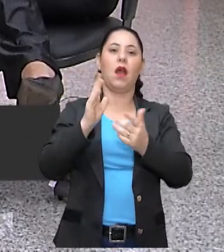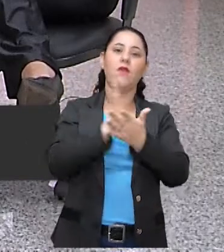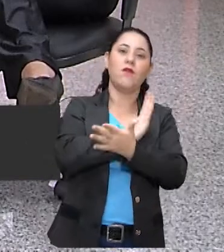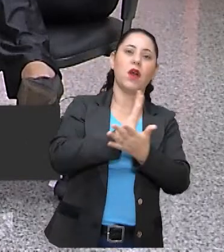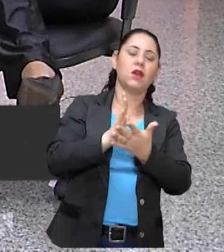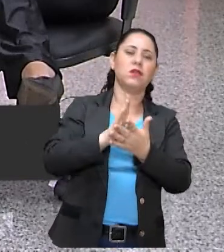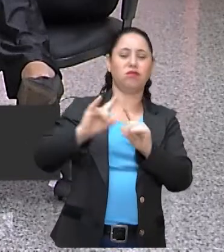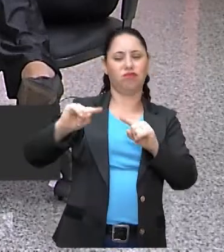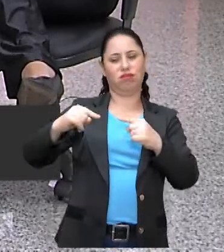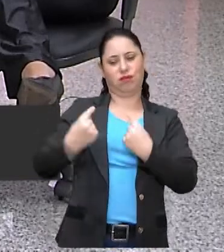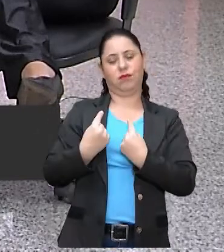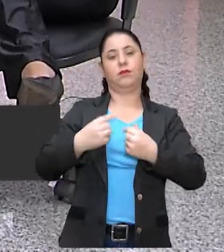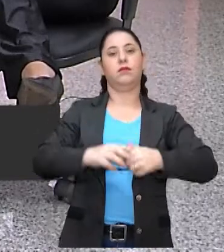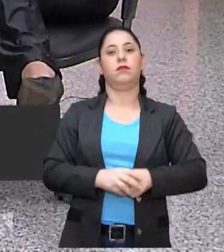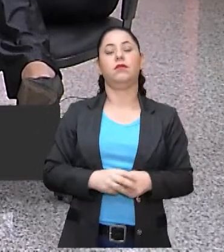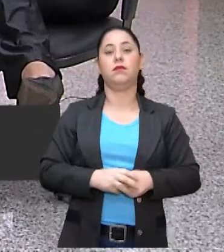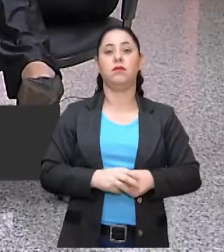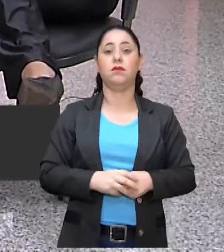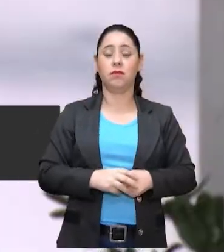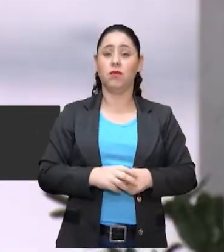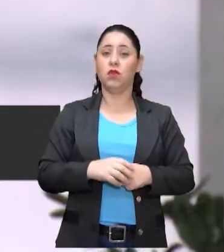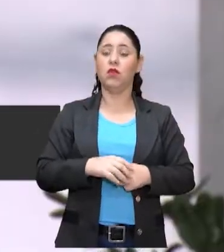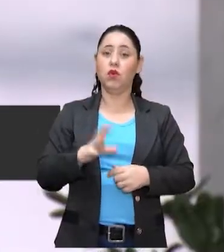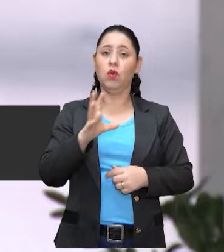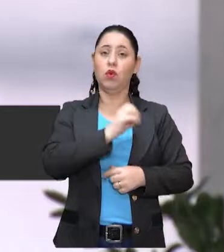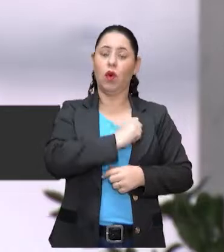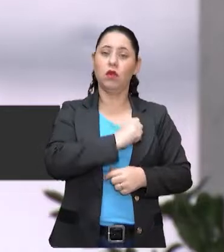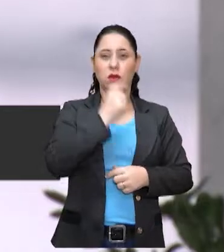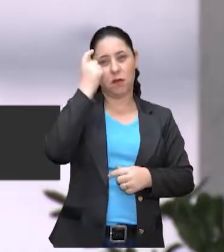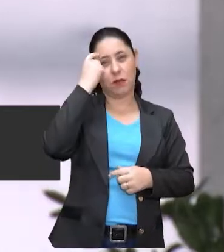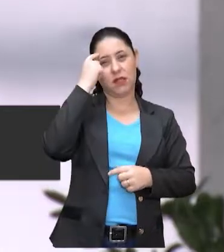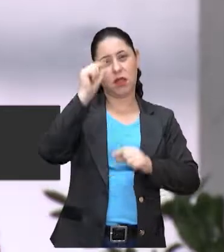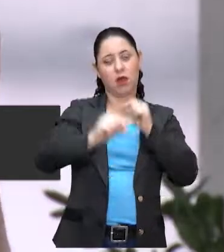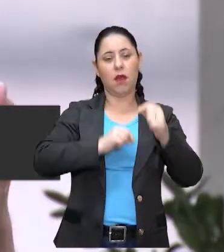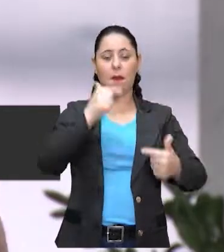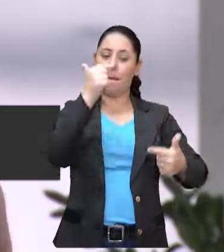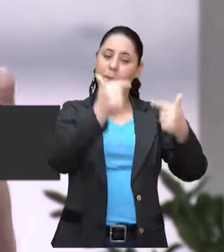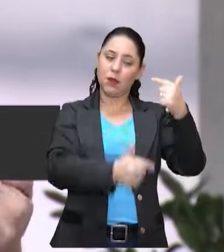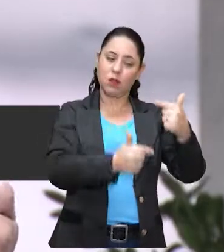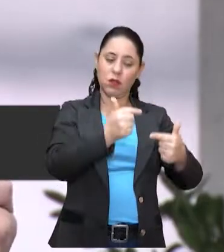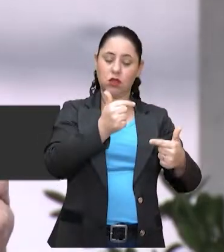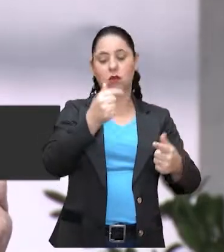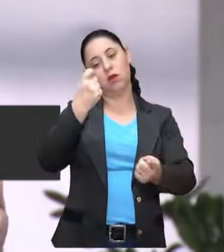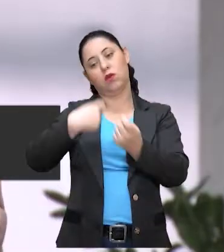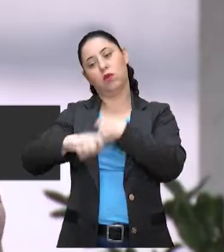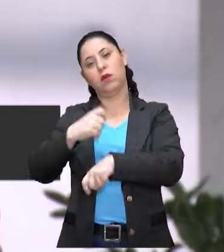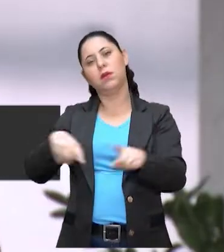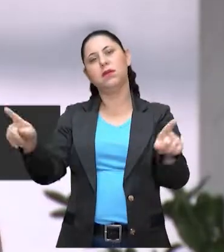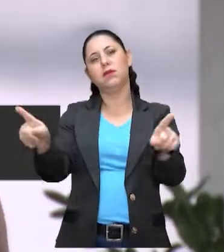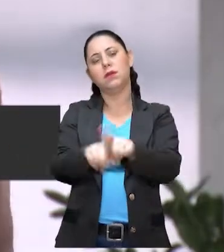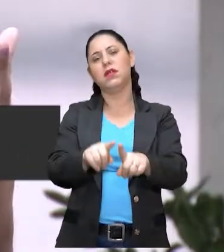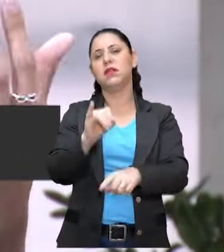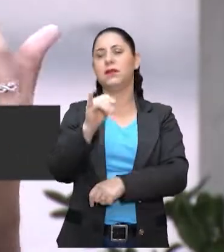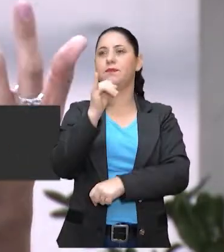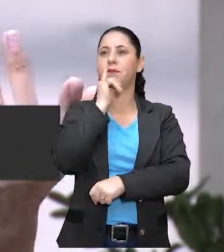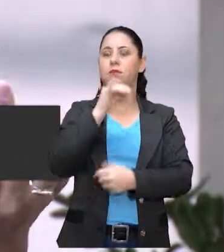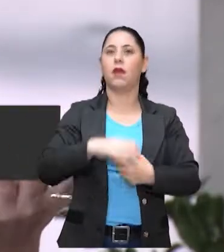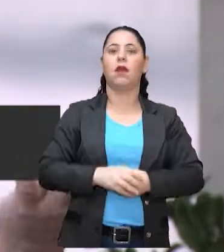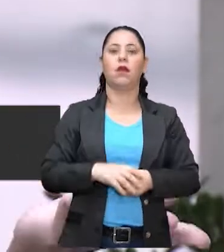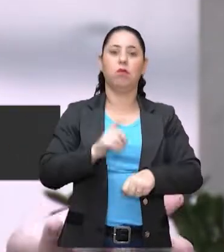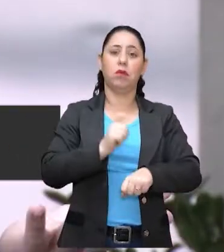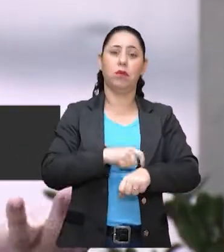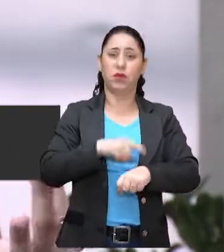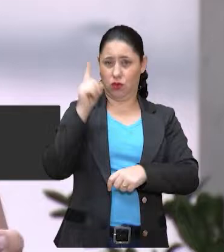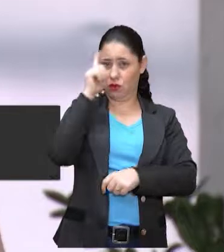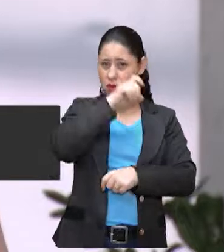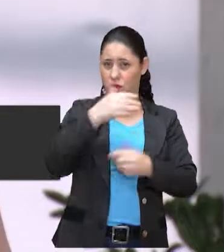por algum motivo está incomodando. E aí eu gosto de pensar nesses termos para a vida política e para a vida econômica também. Se de repente a gente está numa situação